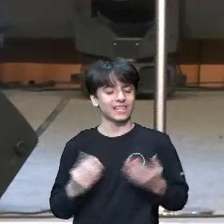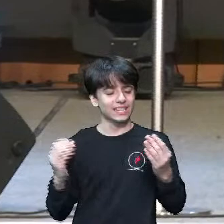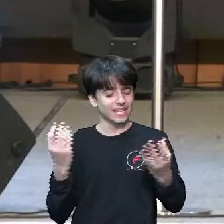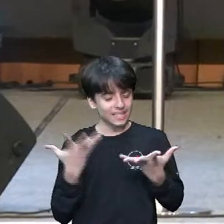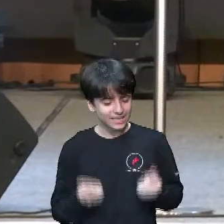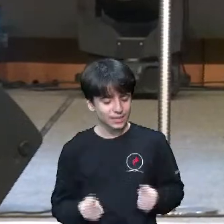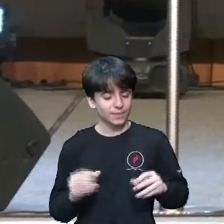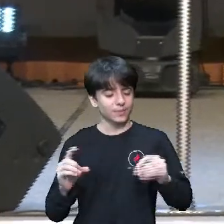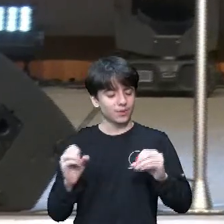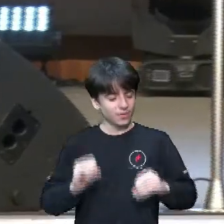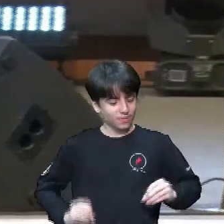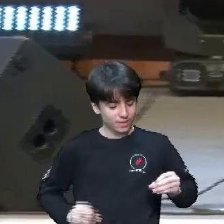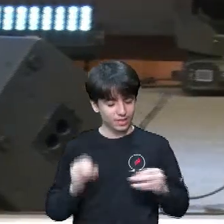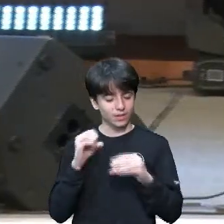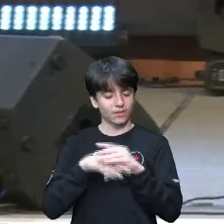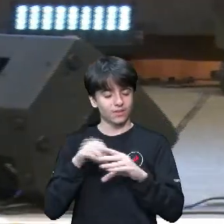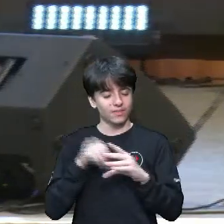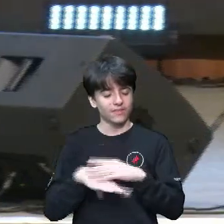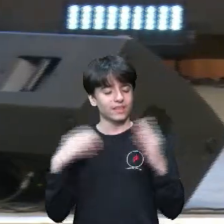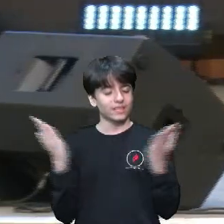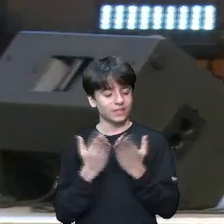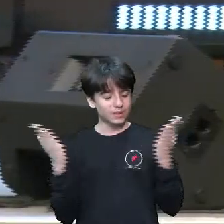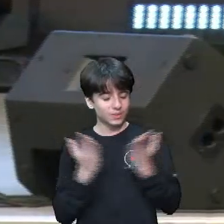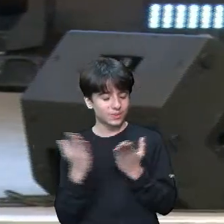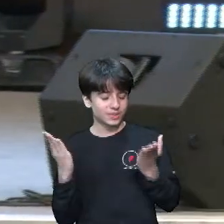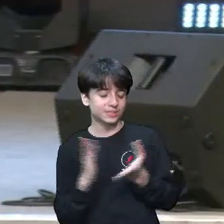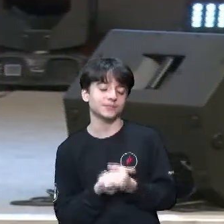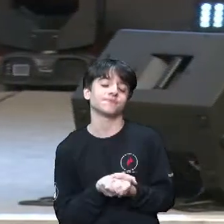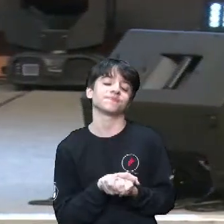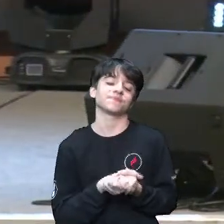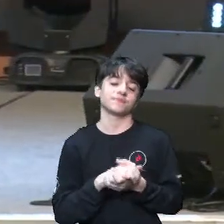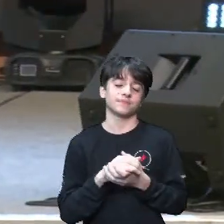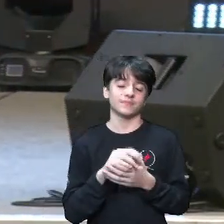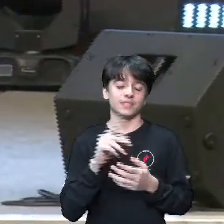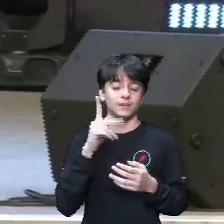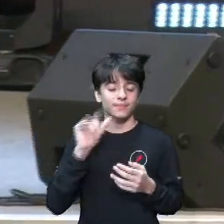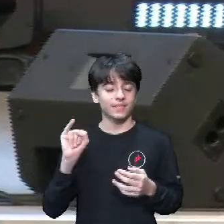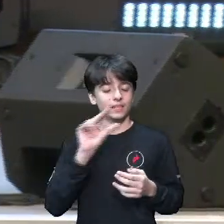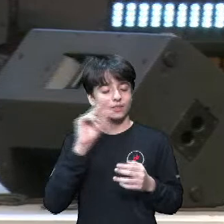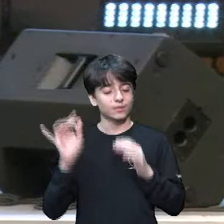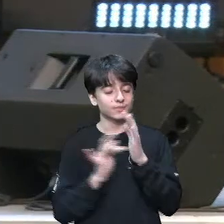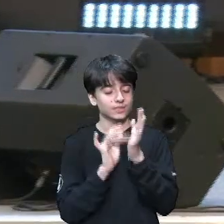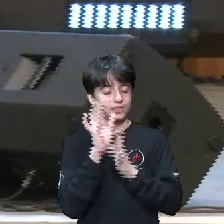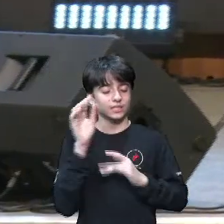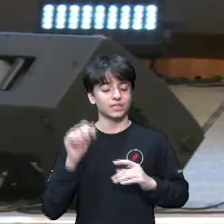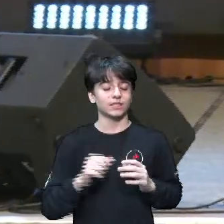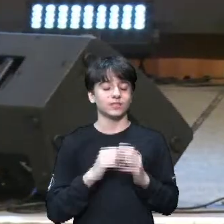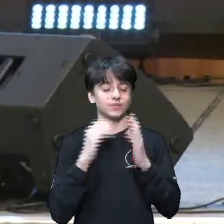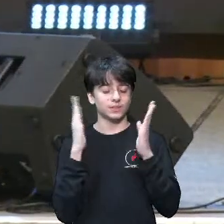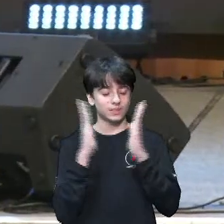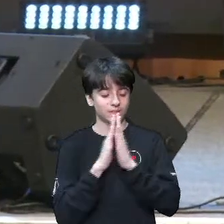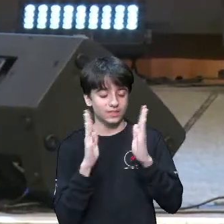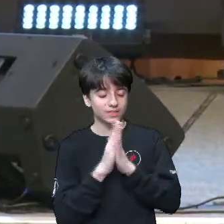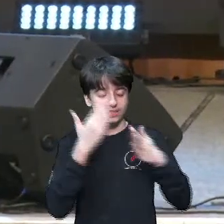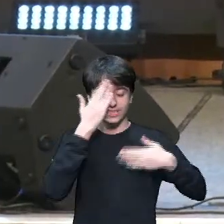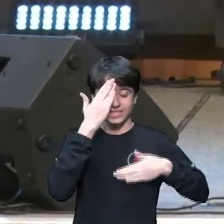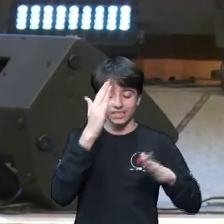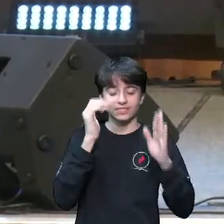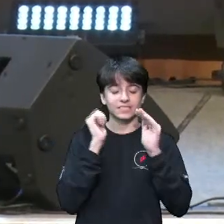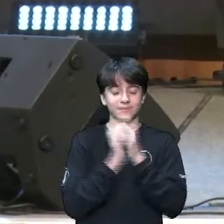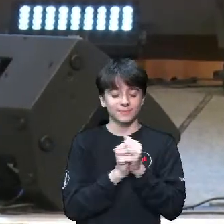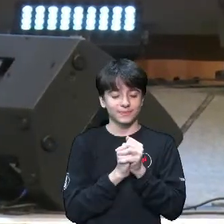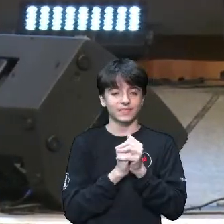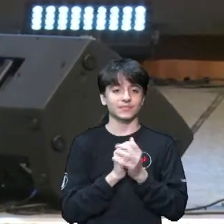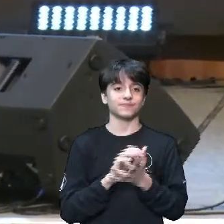os dizimistas e abre portas na vida do Teu povo, Pai. No nome de Jesus, oramos gratos. Amém.